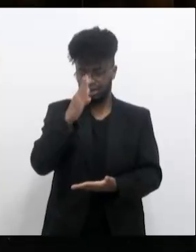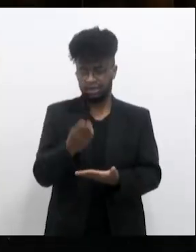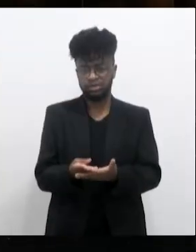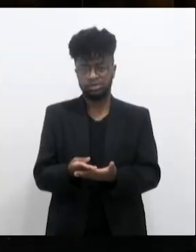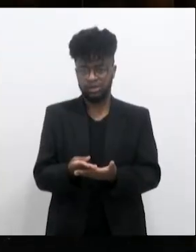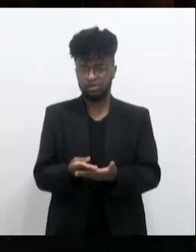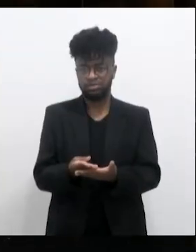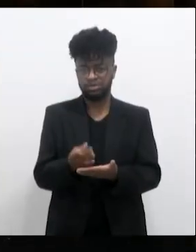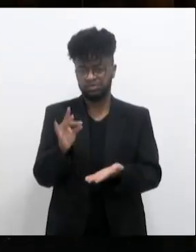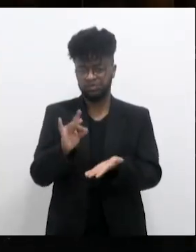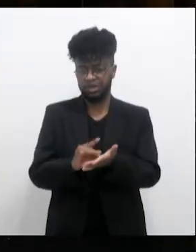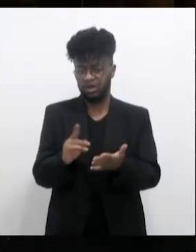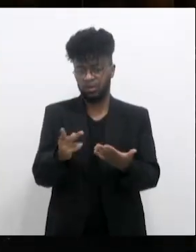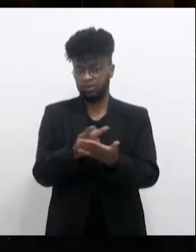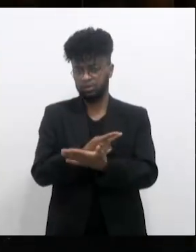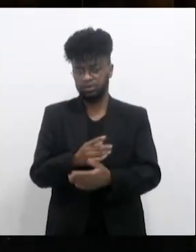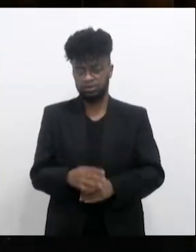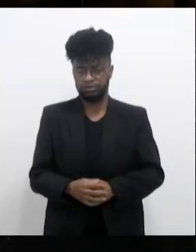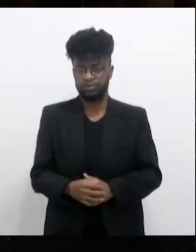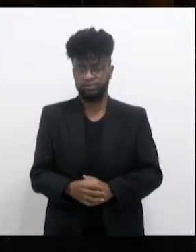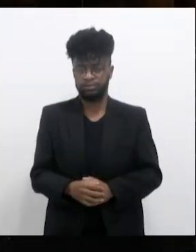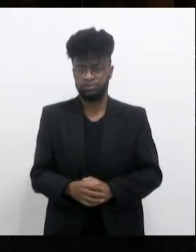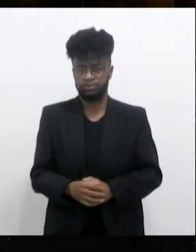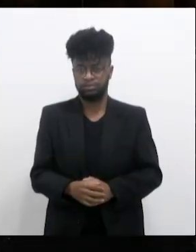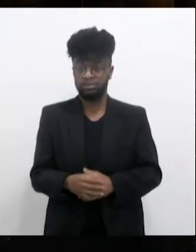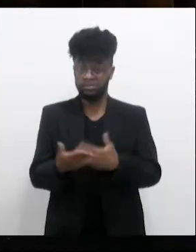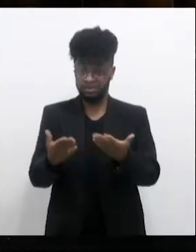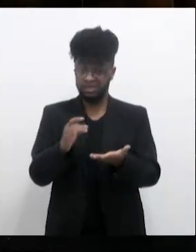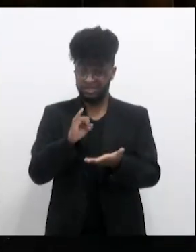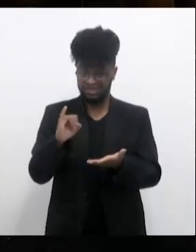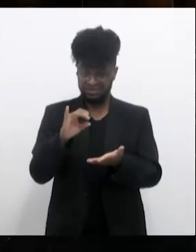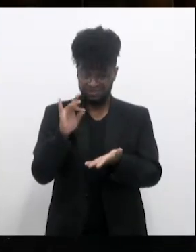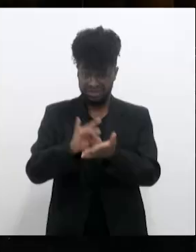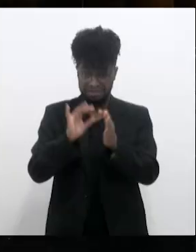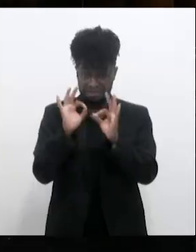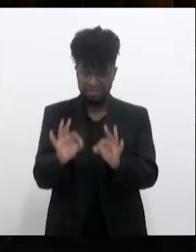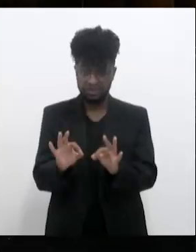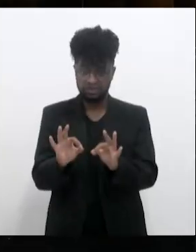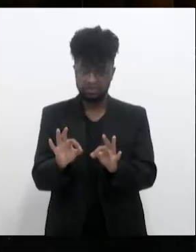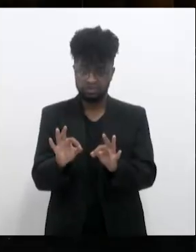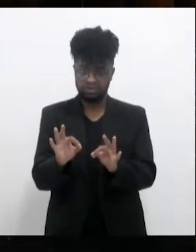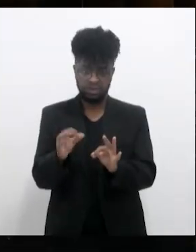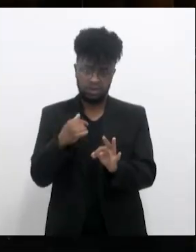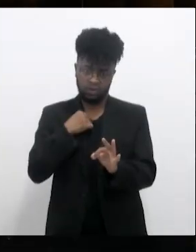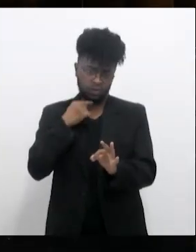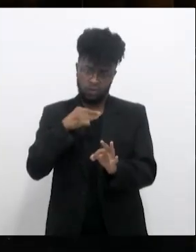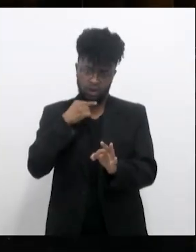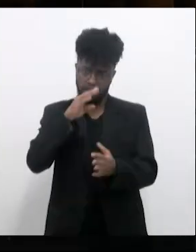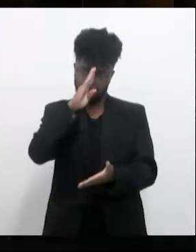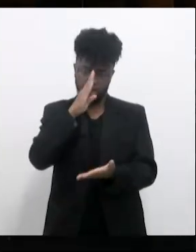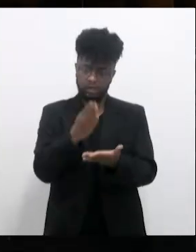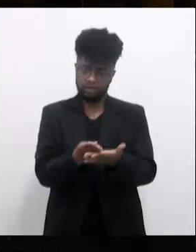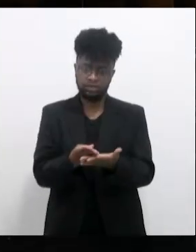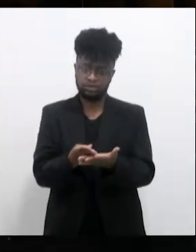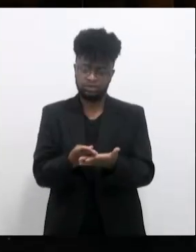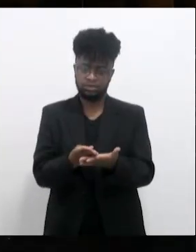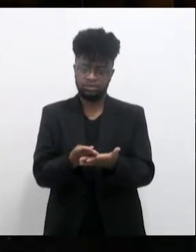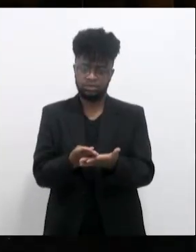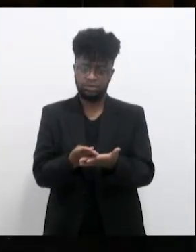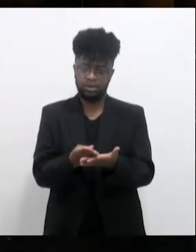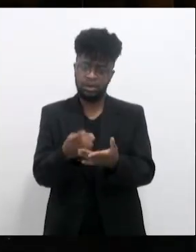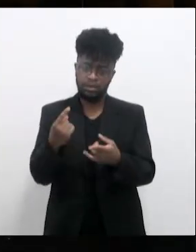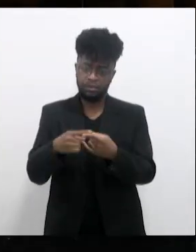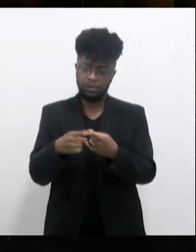que isso seja verdade. E se for, eu não consigo acreditar que aí